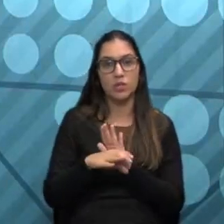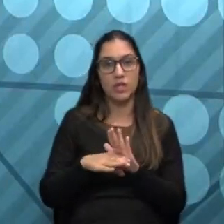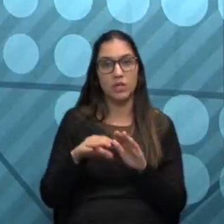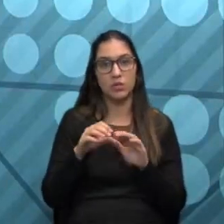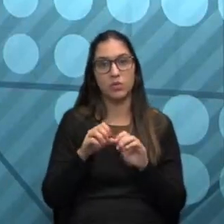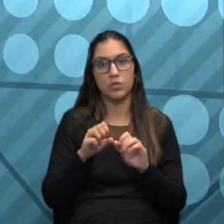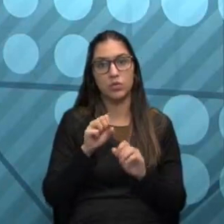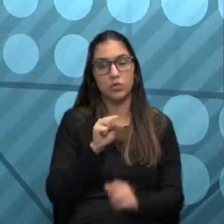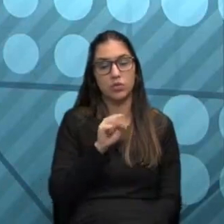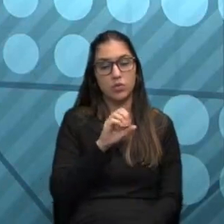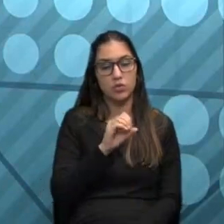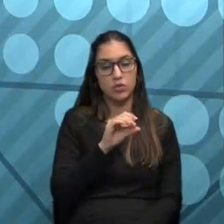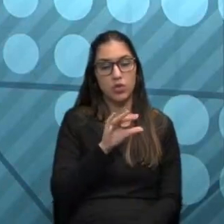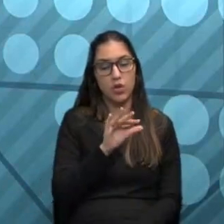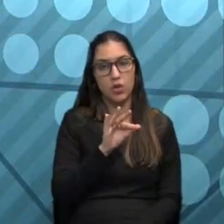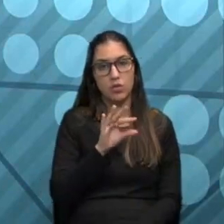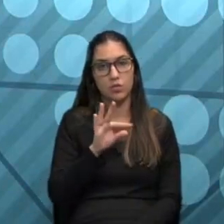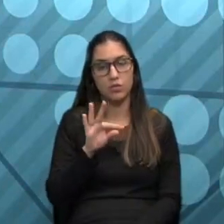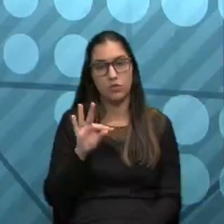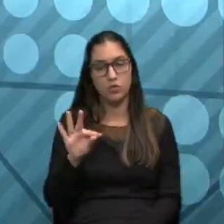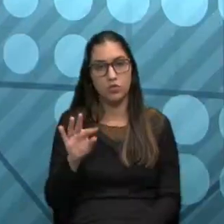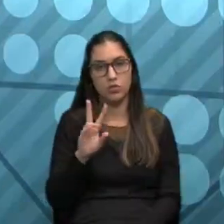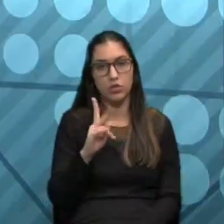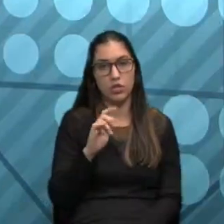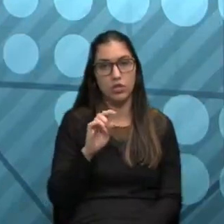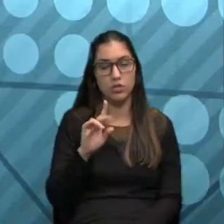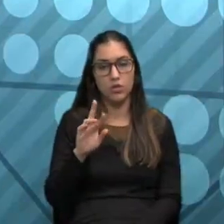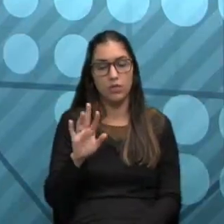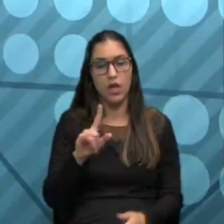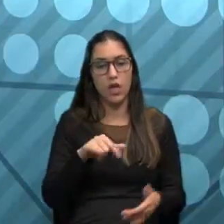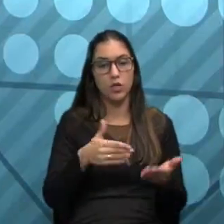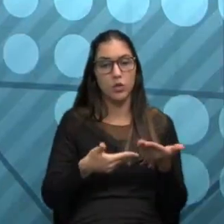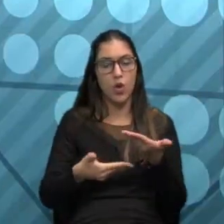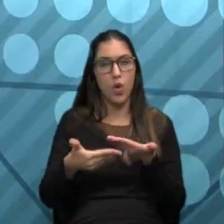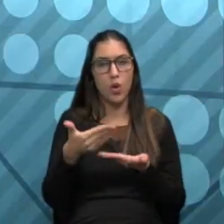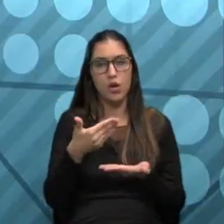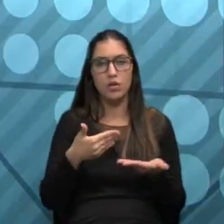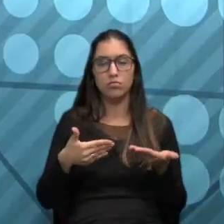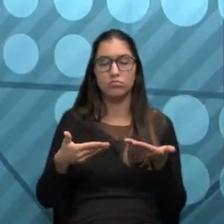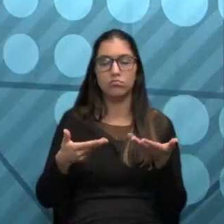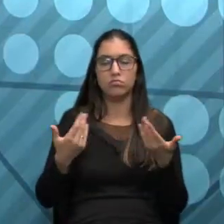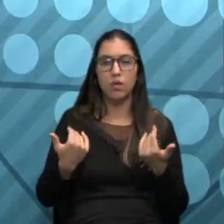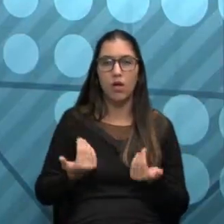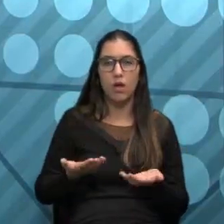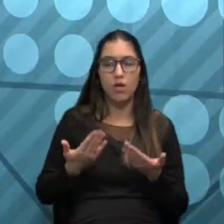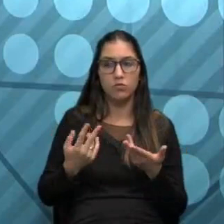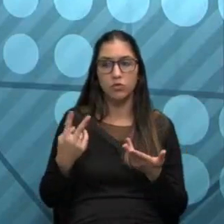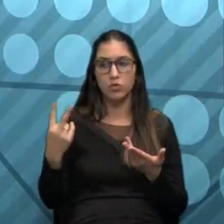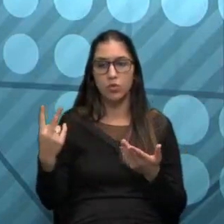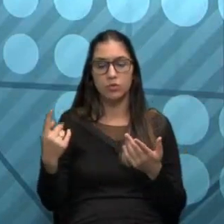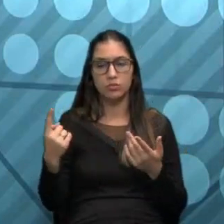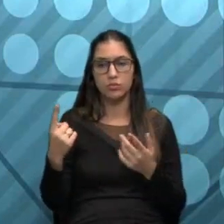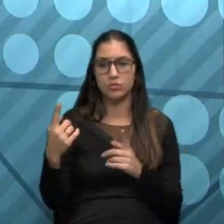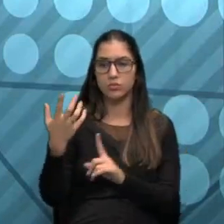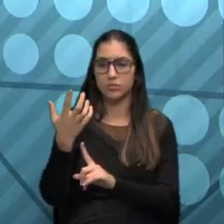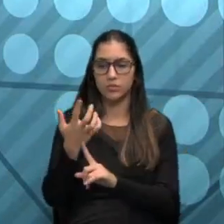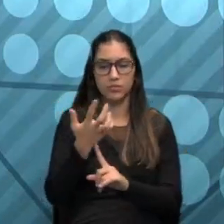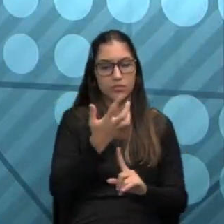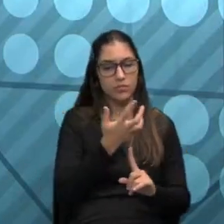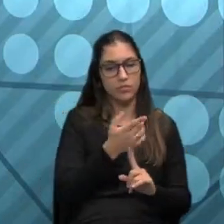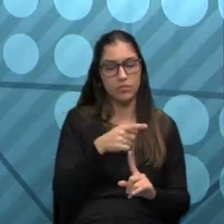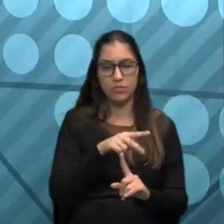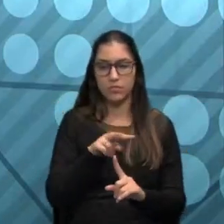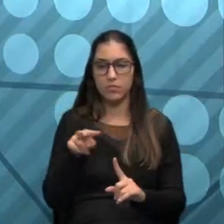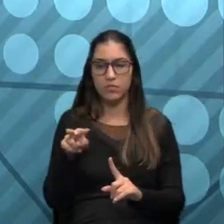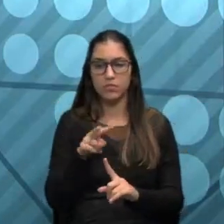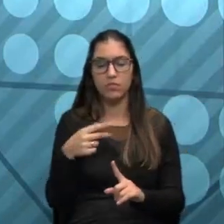soft handoff, ou seja, uma troca suave entre duas estações transmissoras. Quando eu estou falando no meu celular,